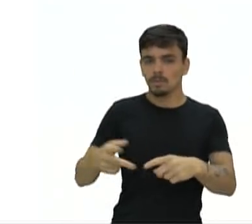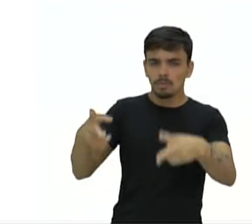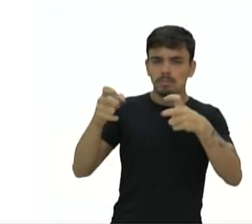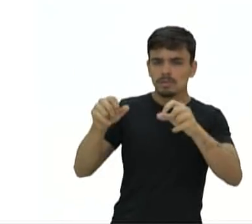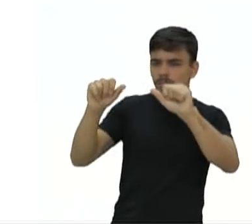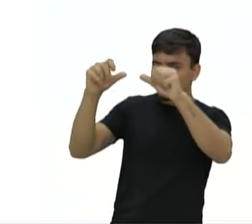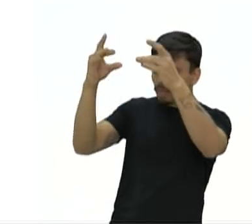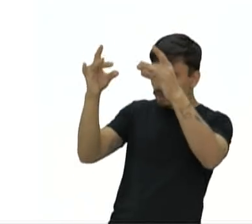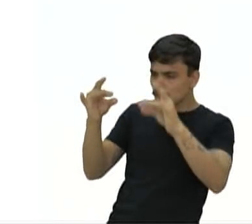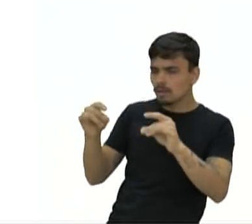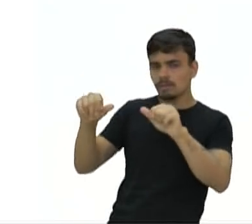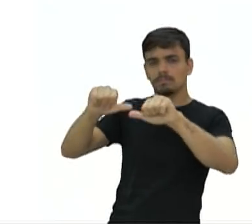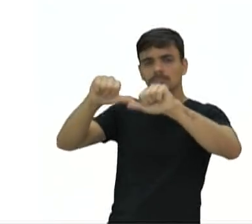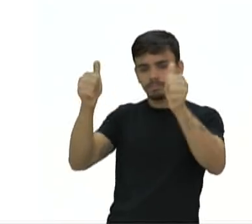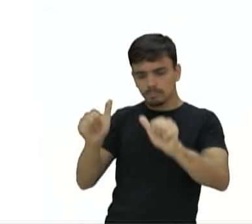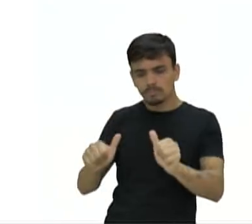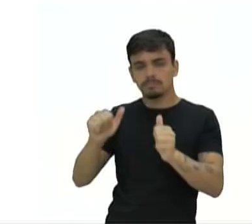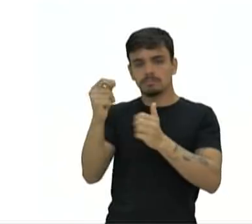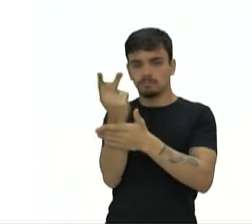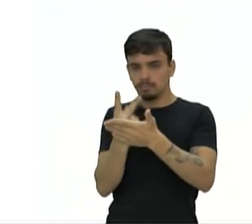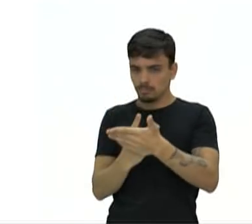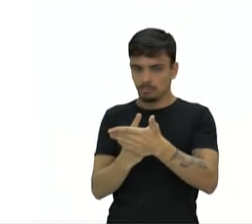Observe os detalhes da pintura.